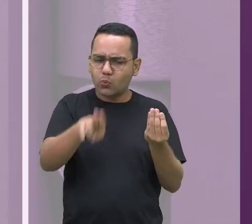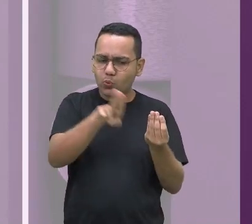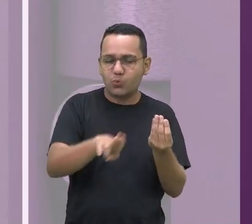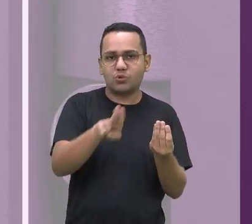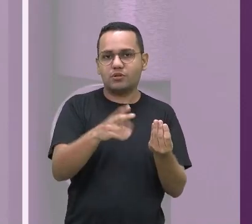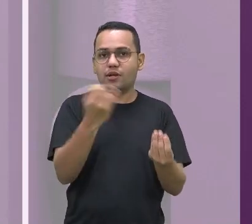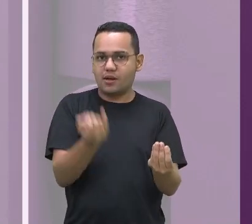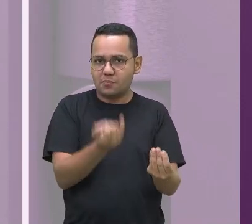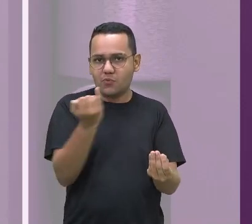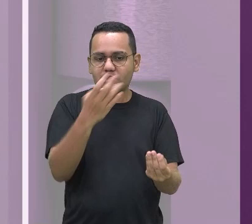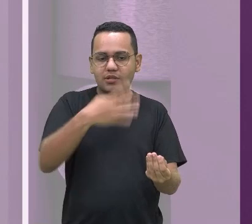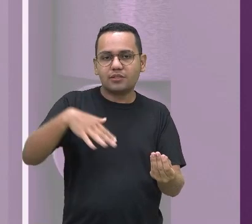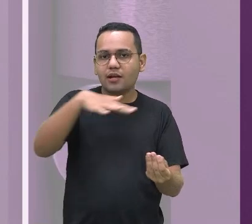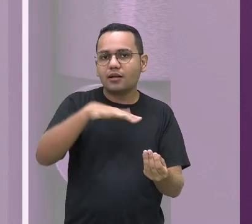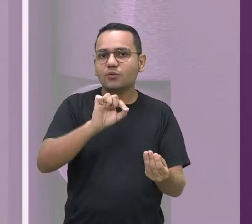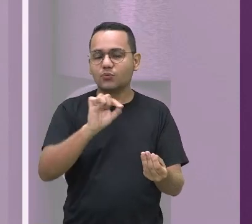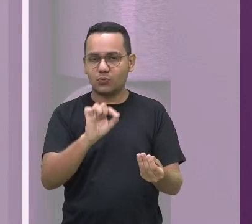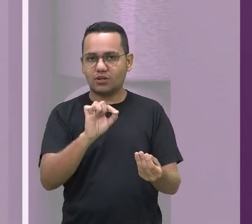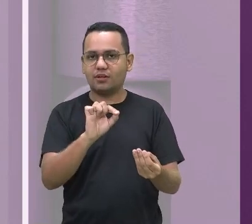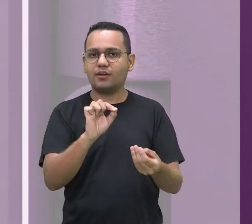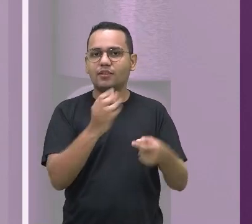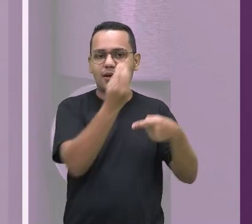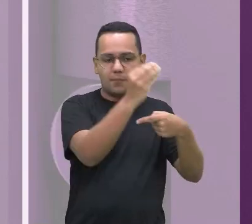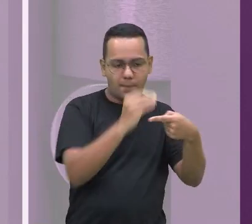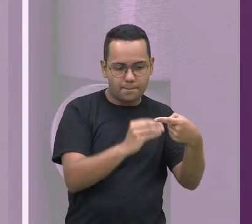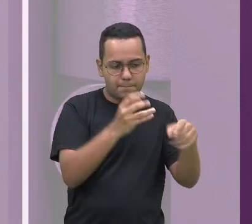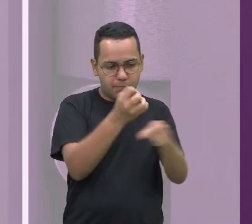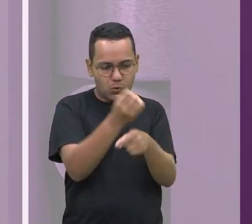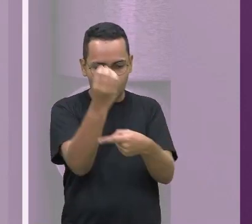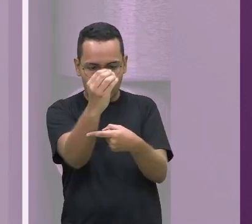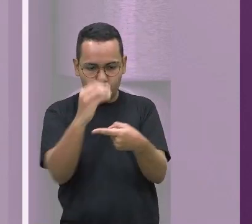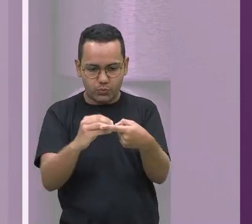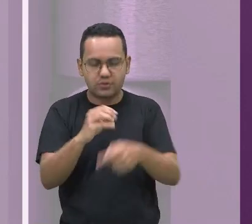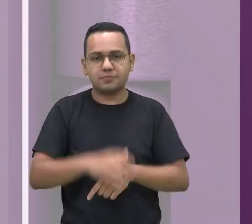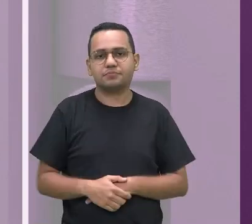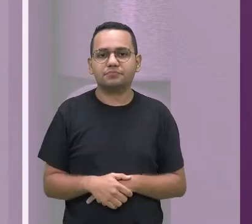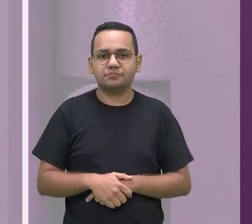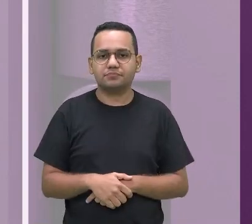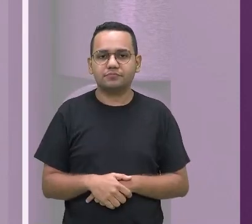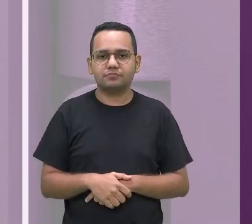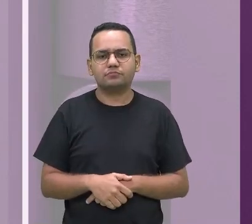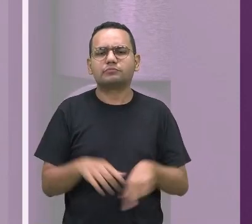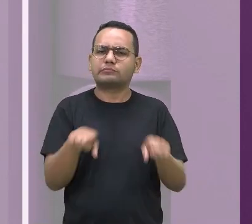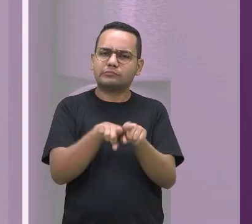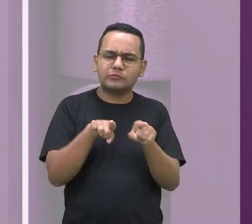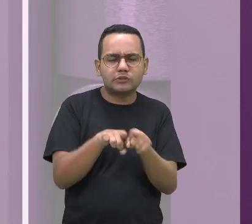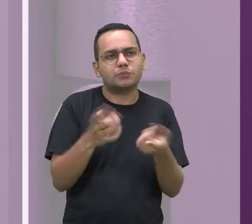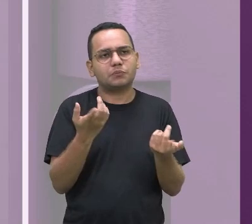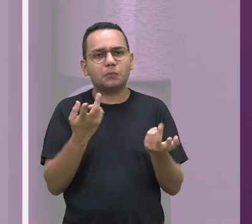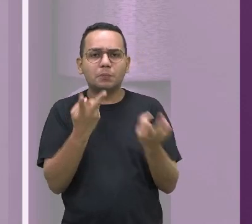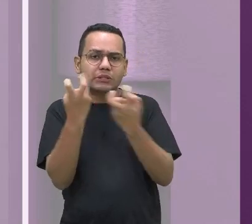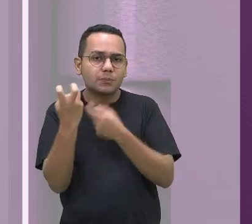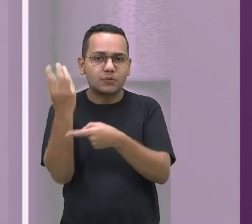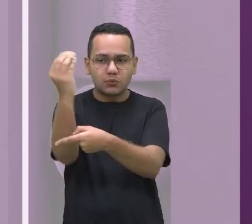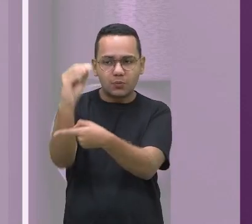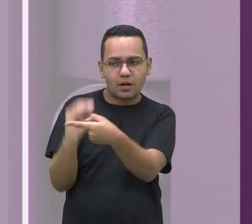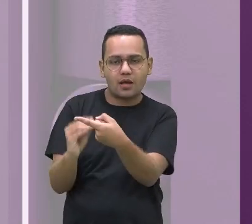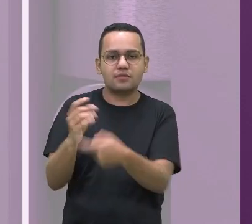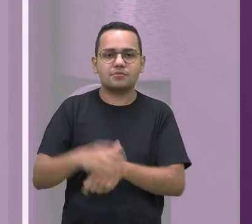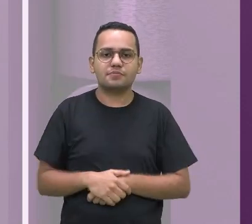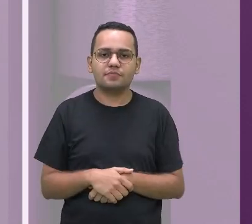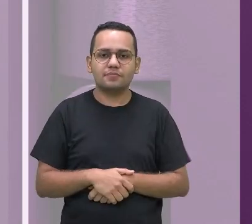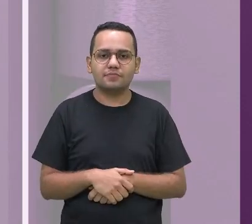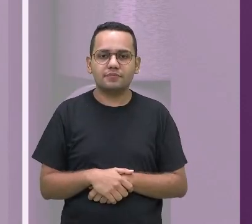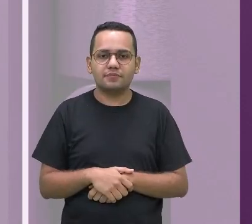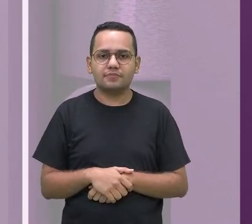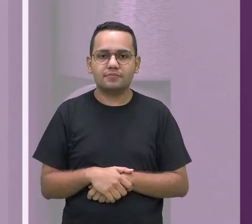na parte de proporção. Então a gente vai ver ali proporção, a gente vai ver ali razão, ok? E a aplicação